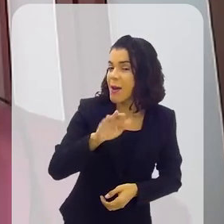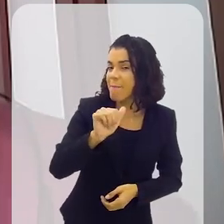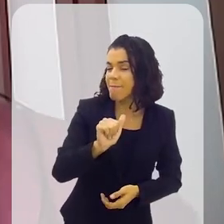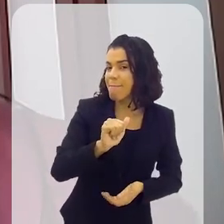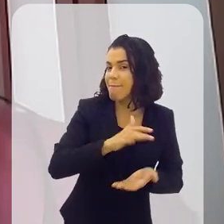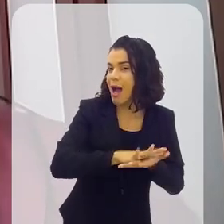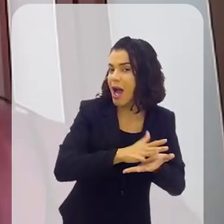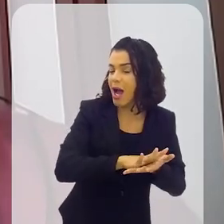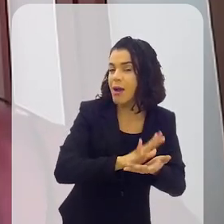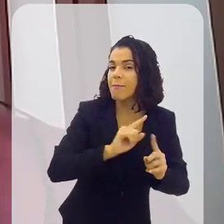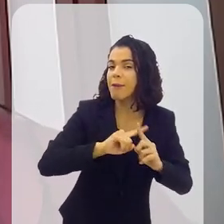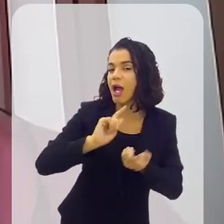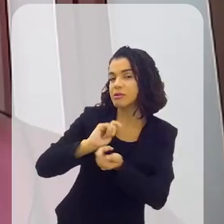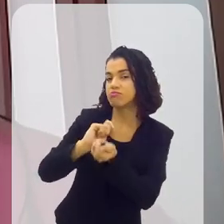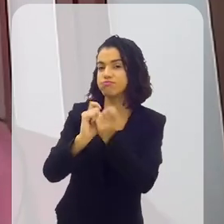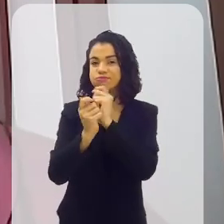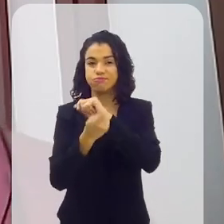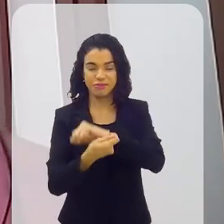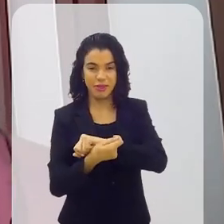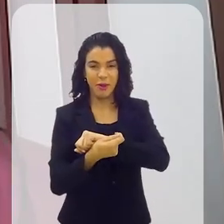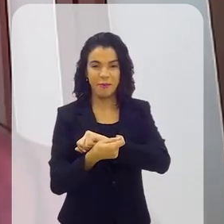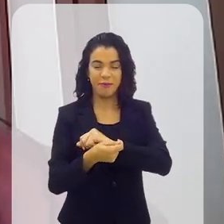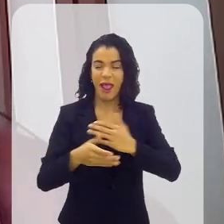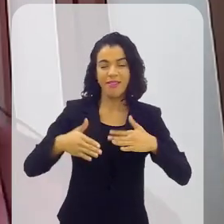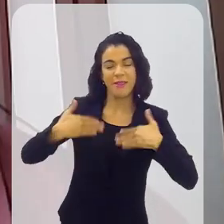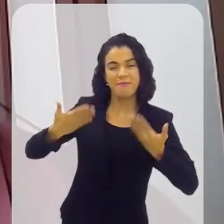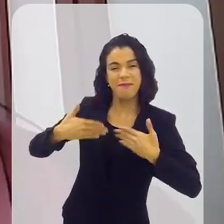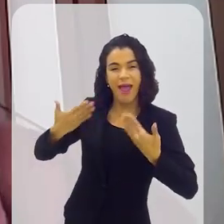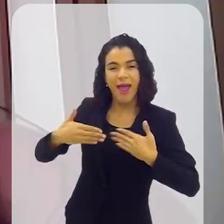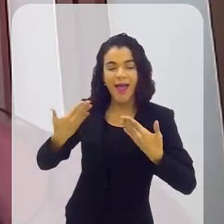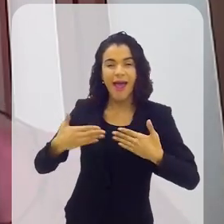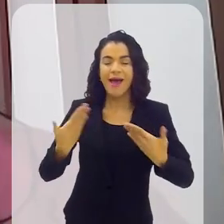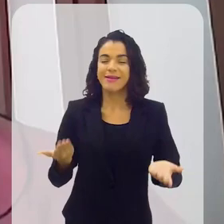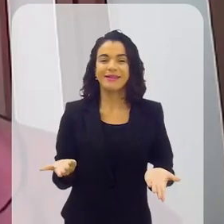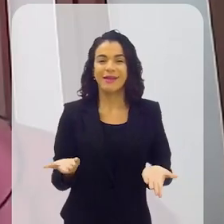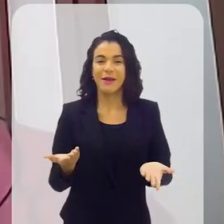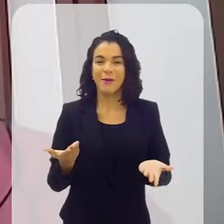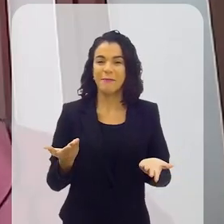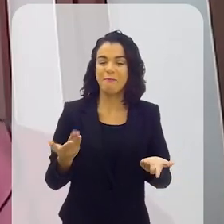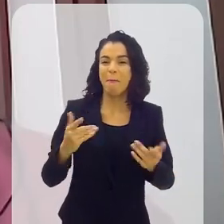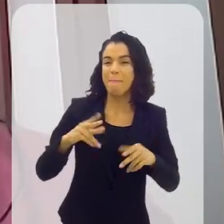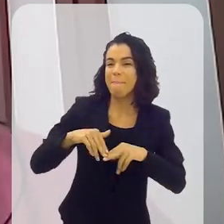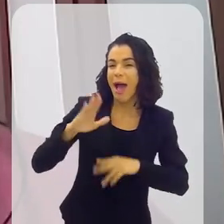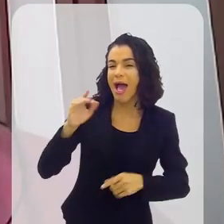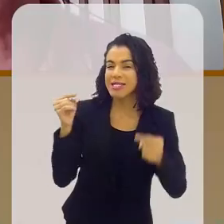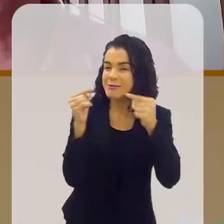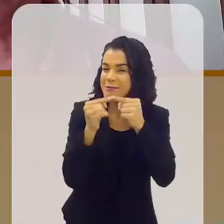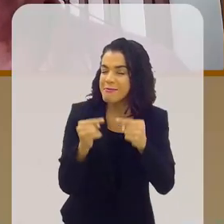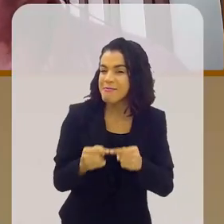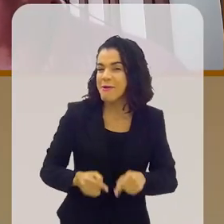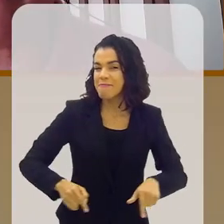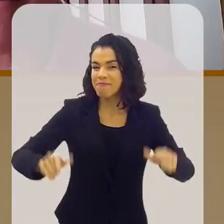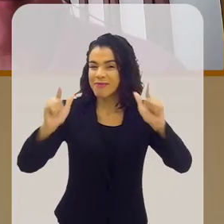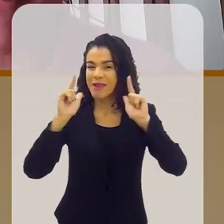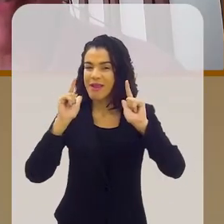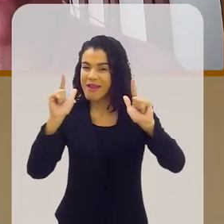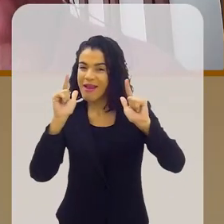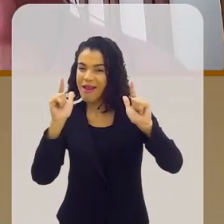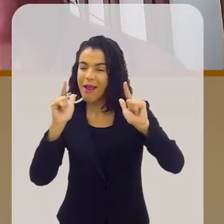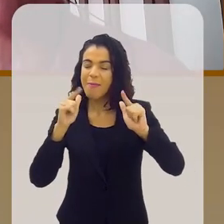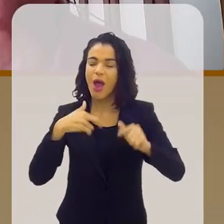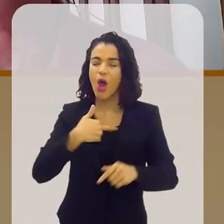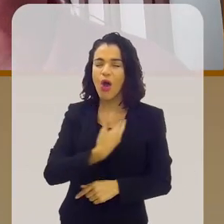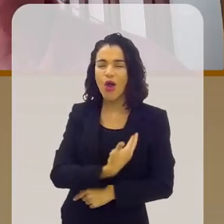que do jeito deles. Então, de uma forma mais animada, de uma forma mais... uma balada, né? Uma balada